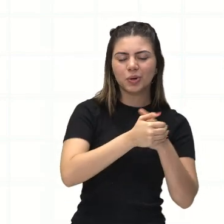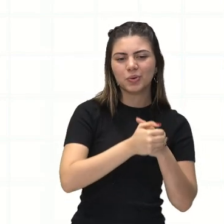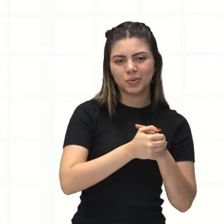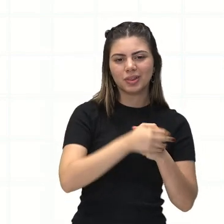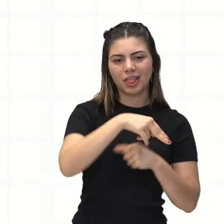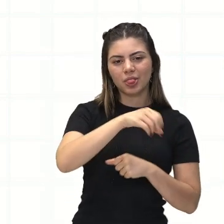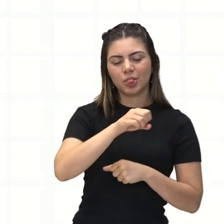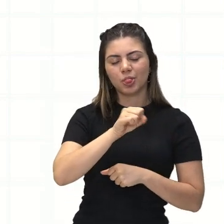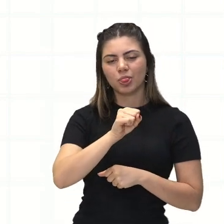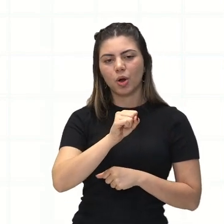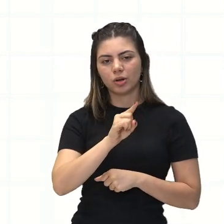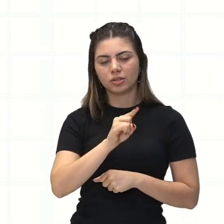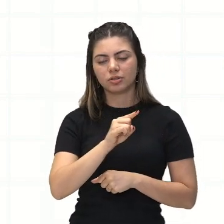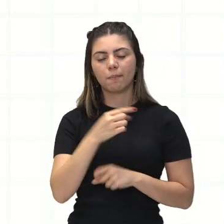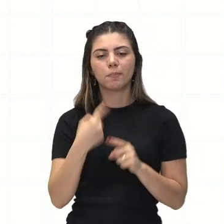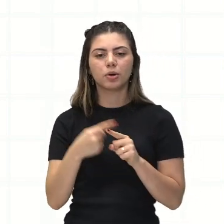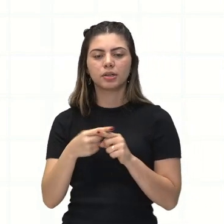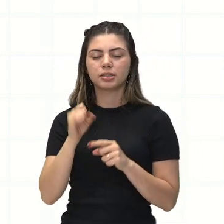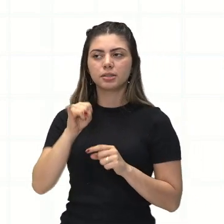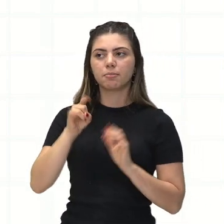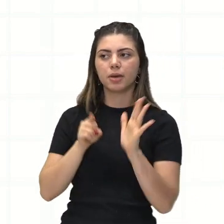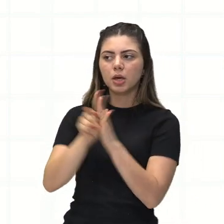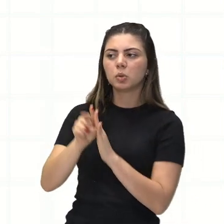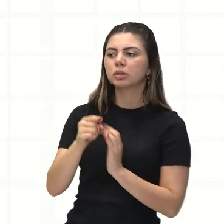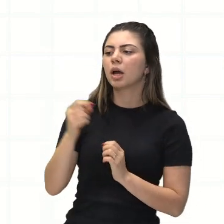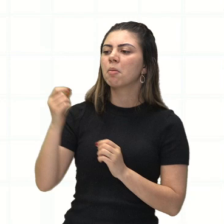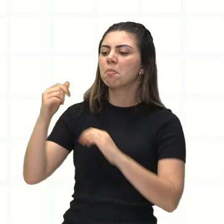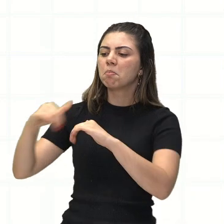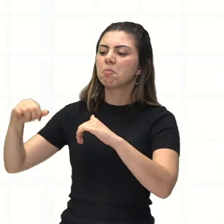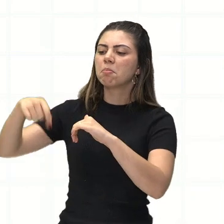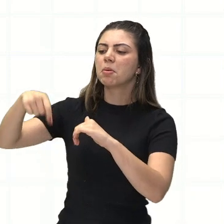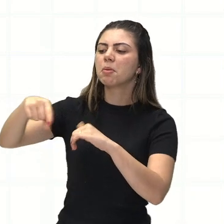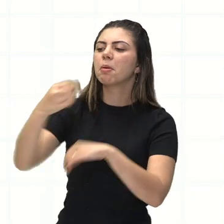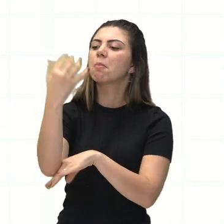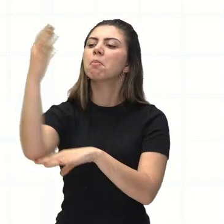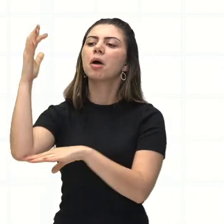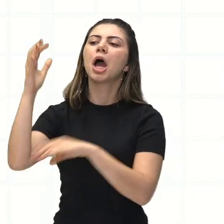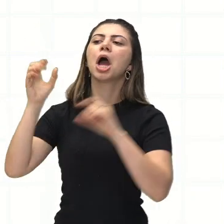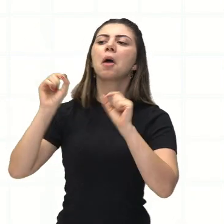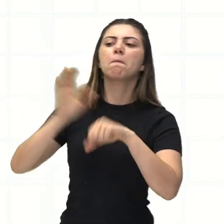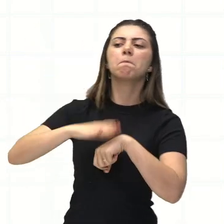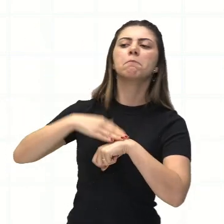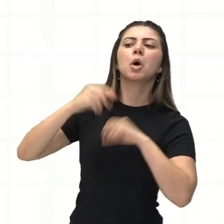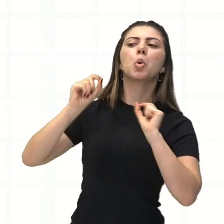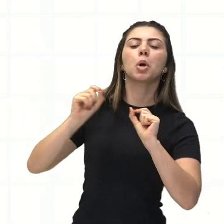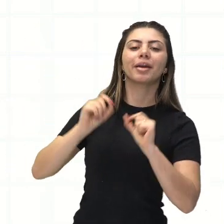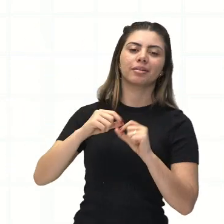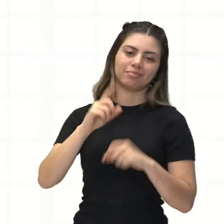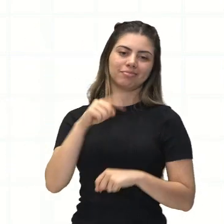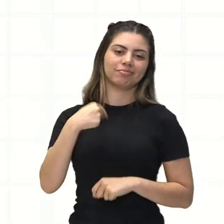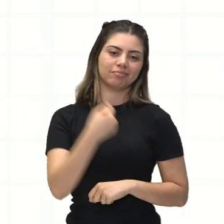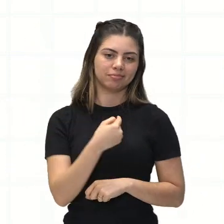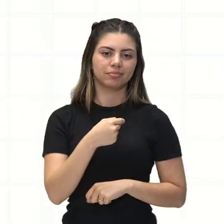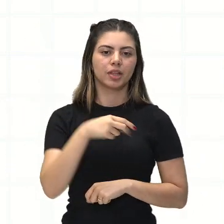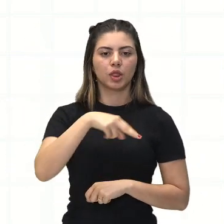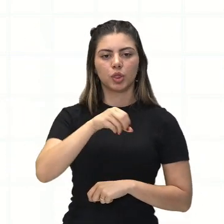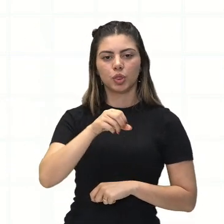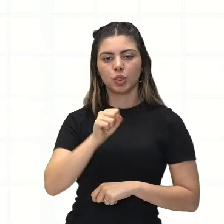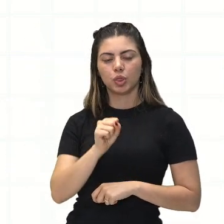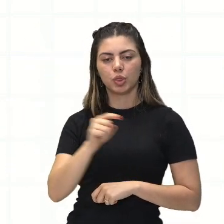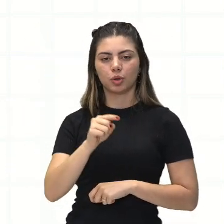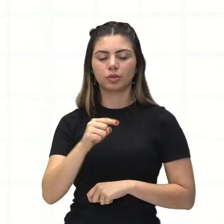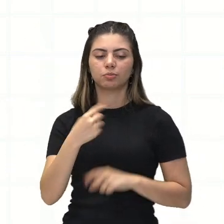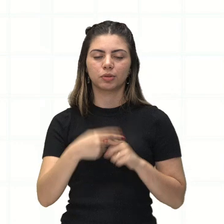pergunta, quem plantou árvores no parque? Nós, mas o nós não está impresso, está o sujeito oculto. Nós plantamos